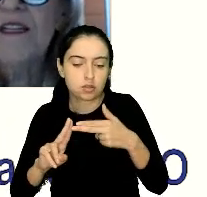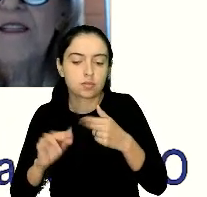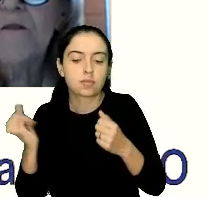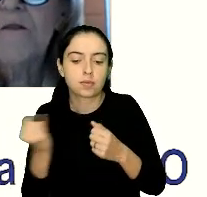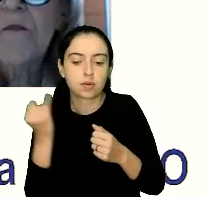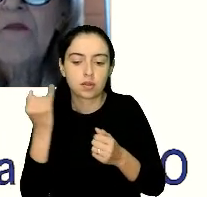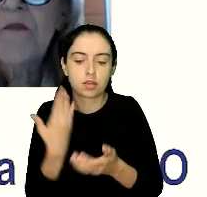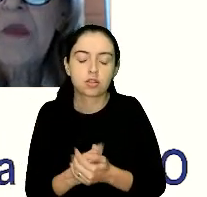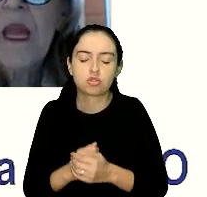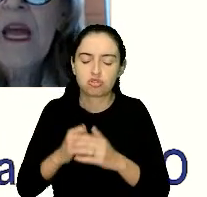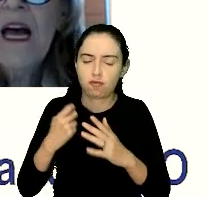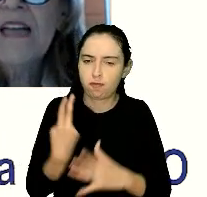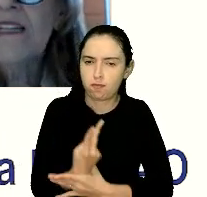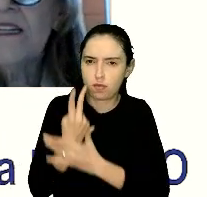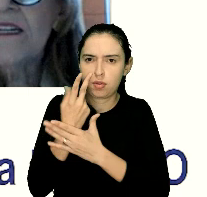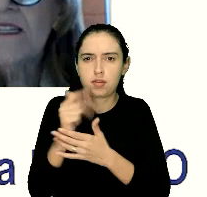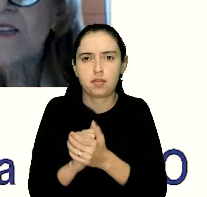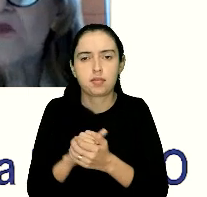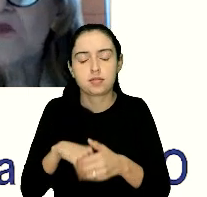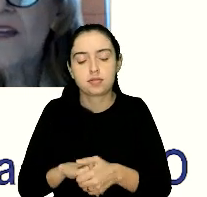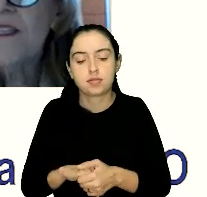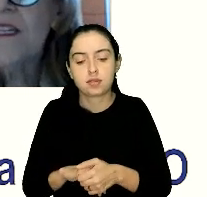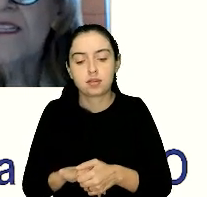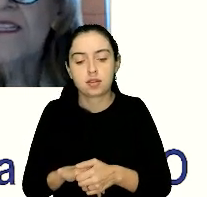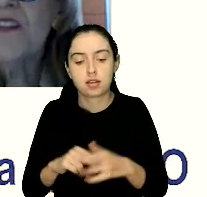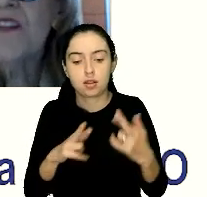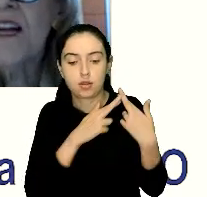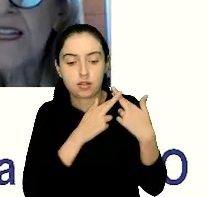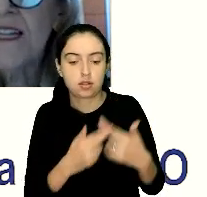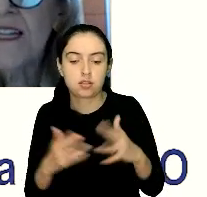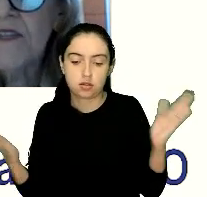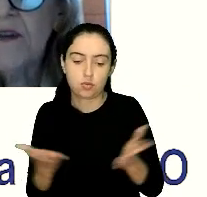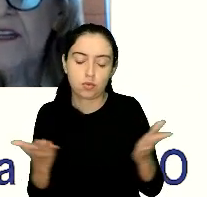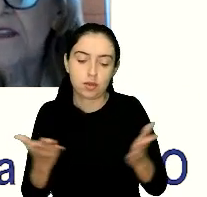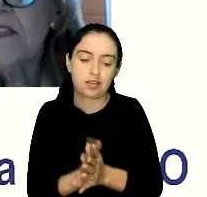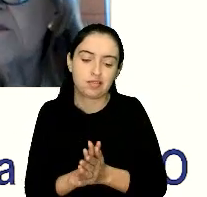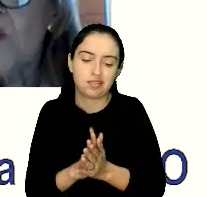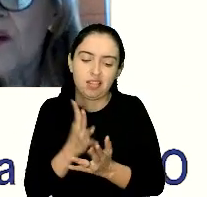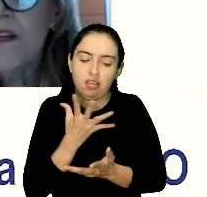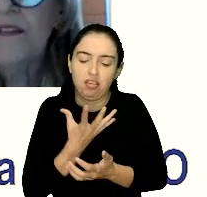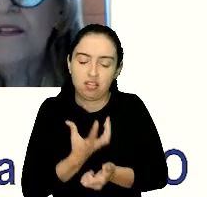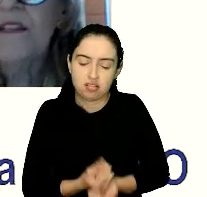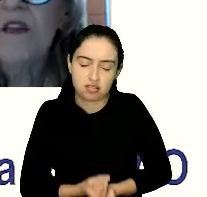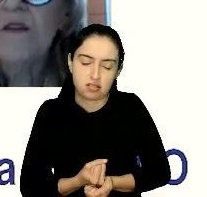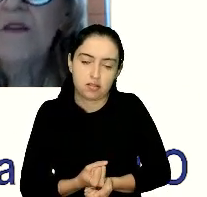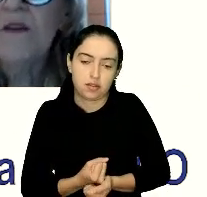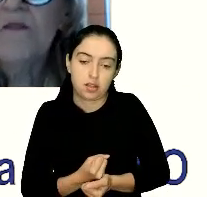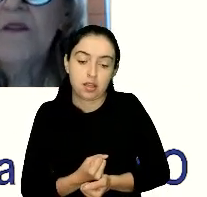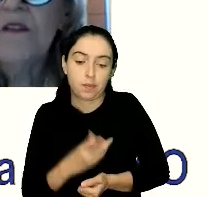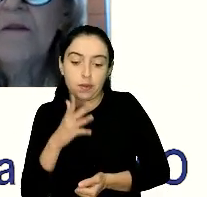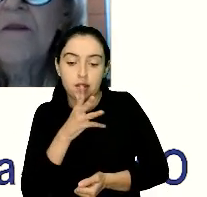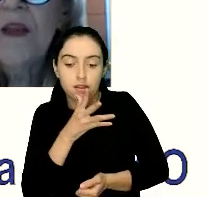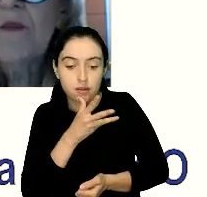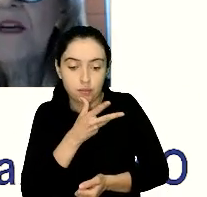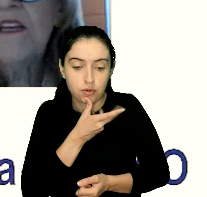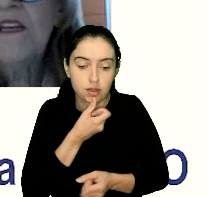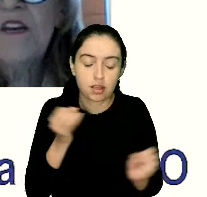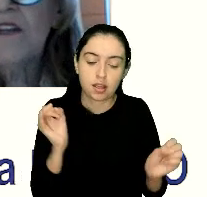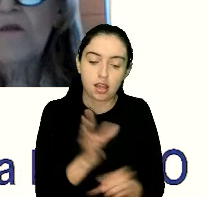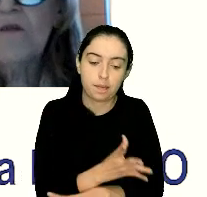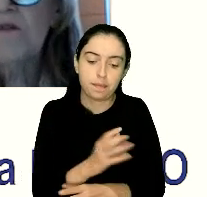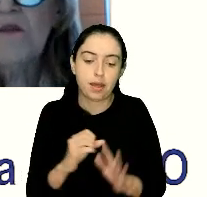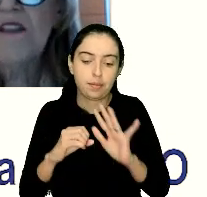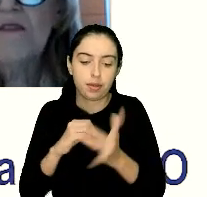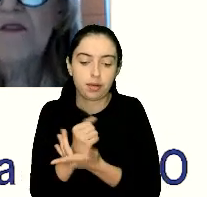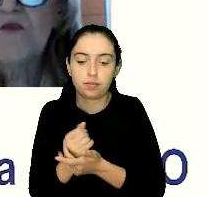se fortalecer. As lideranças atuais, elas estão desgastadas pela demora em terminar a pandemia, mas